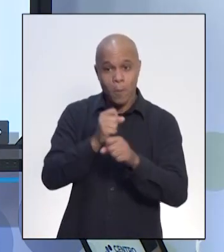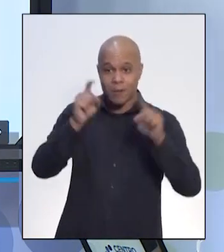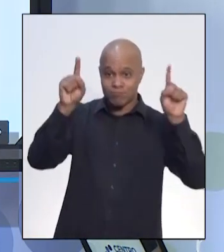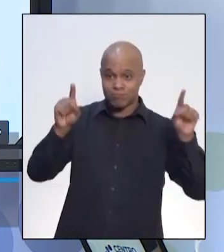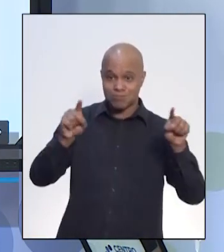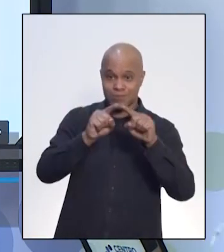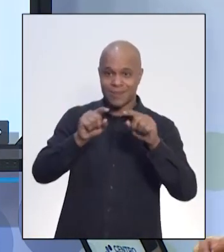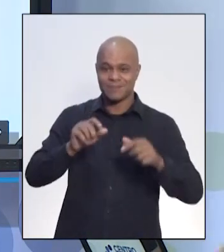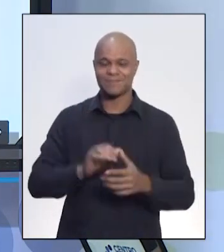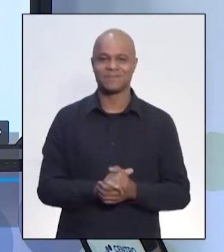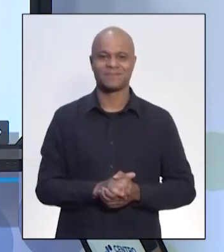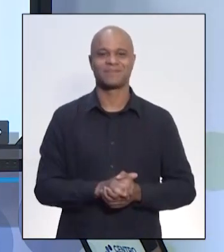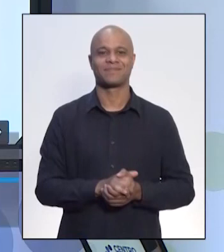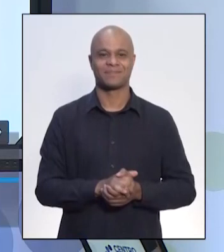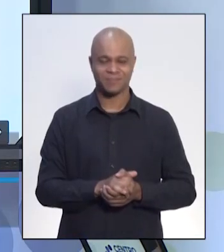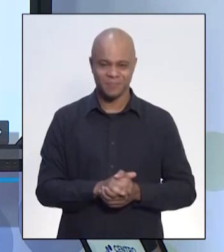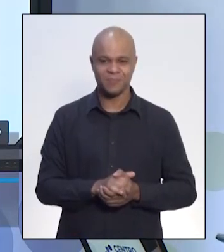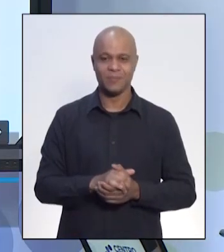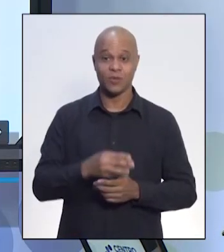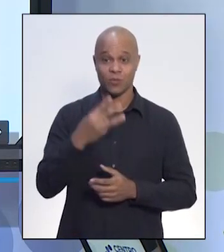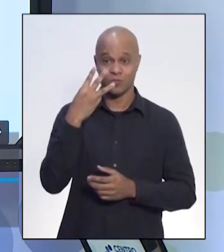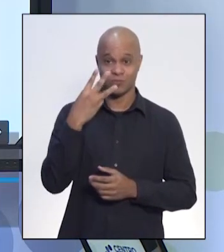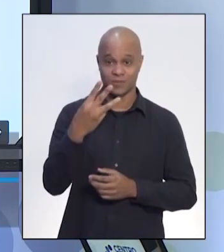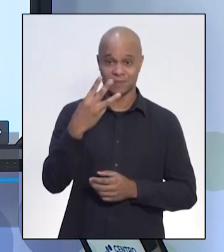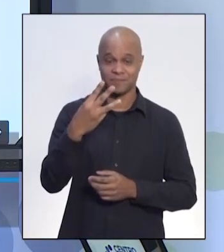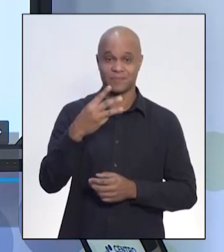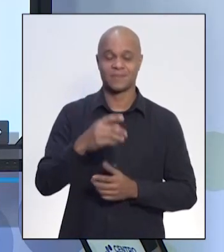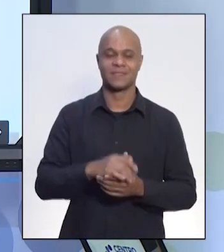Muito bom. Então, a gente vai somar esses 3 lados. É